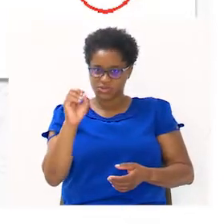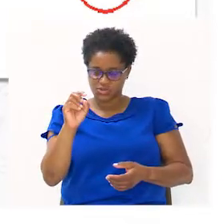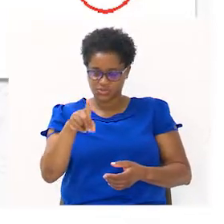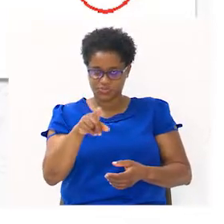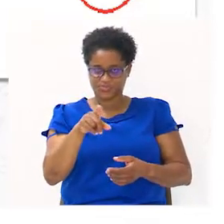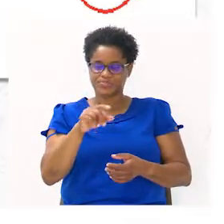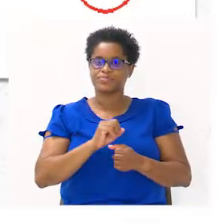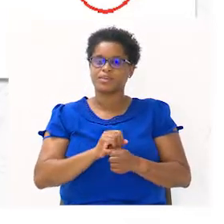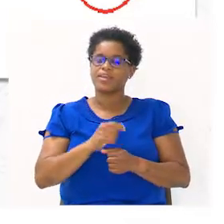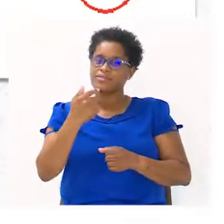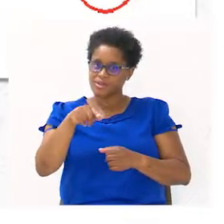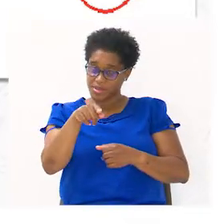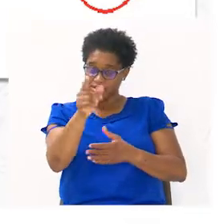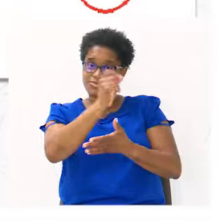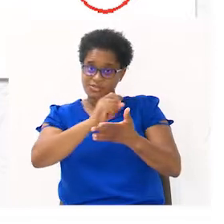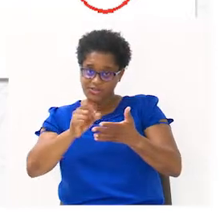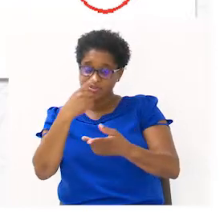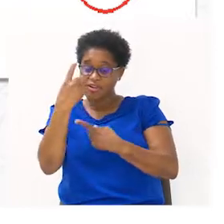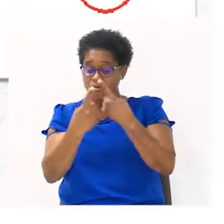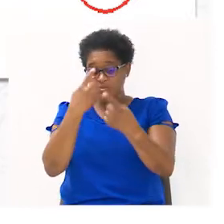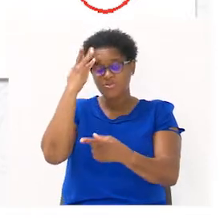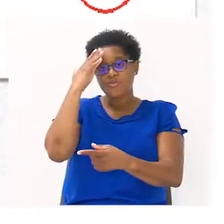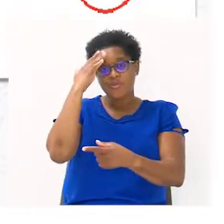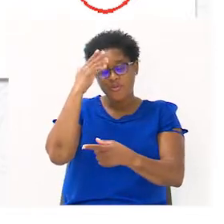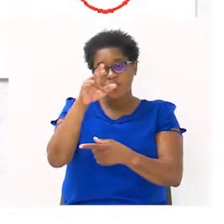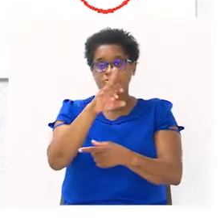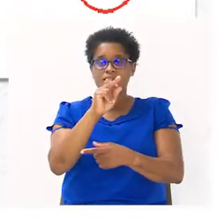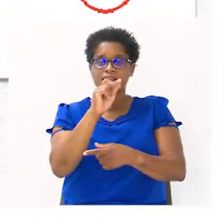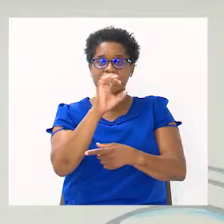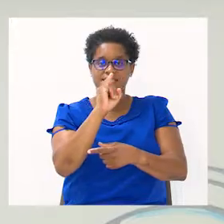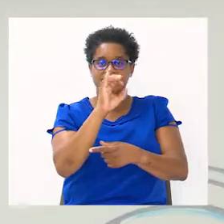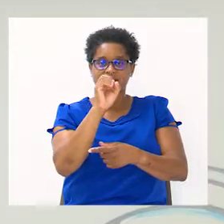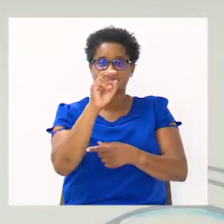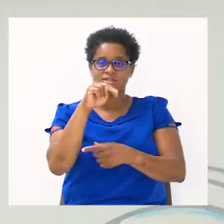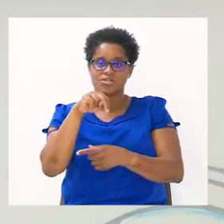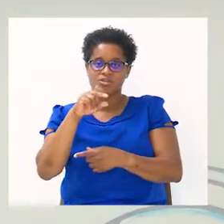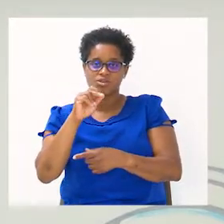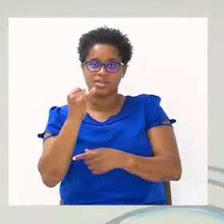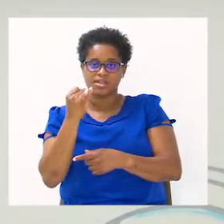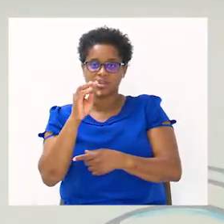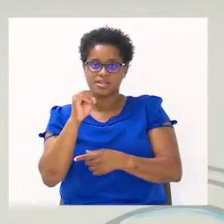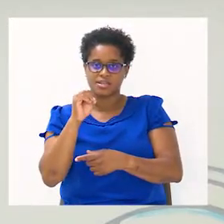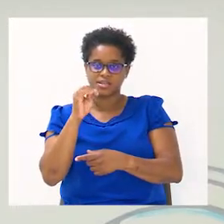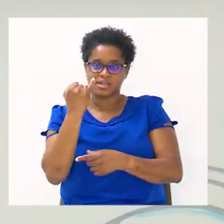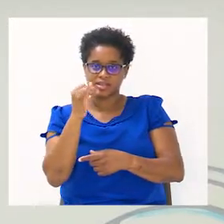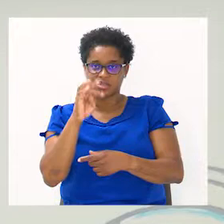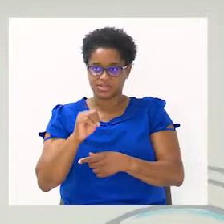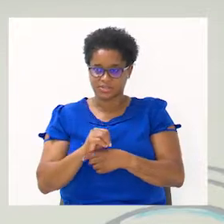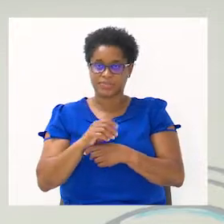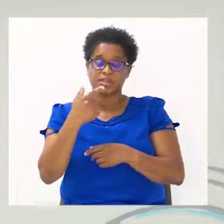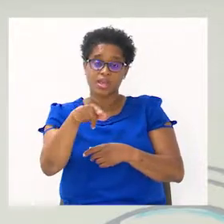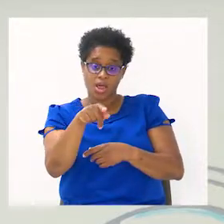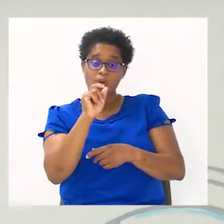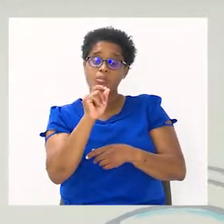orientado e temos ali representado alguns números racionais. Temos o ponto A, que corresponde